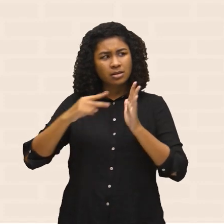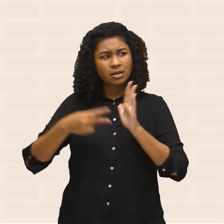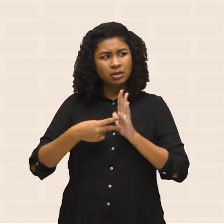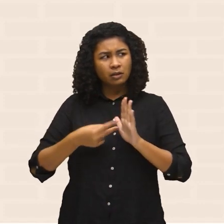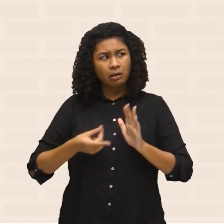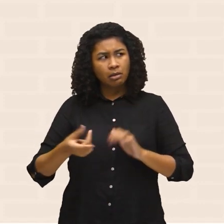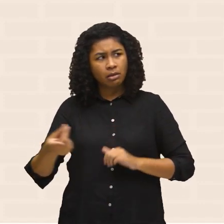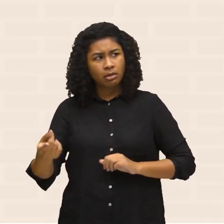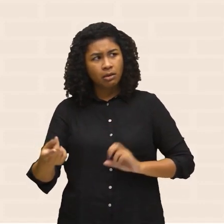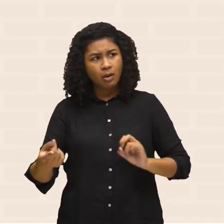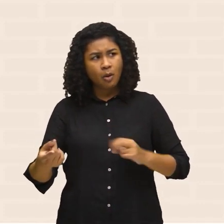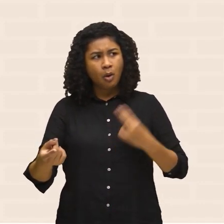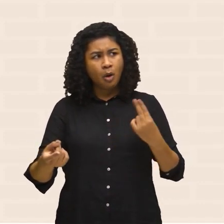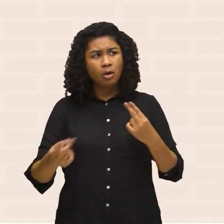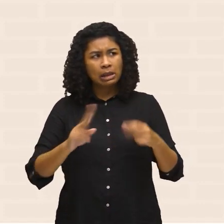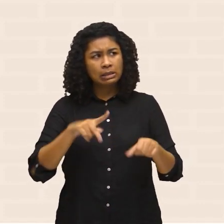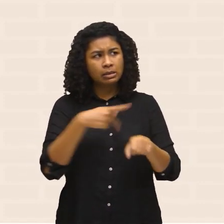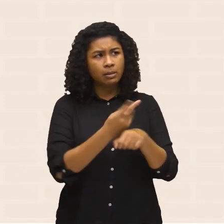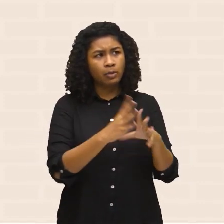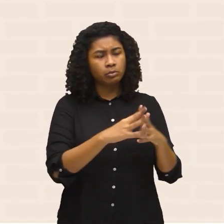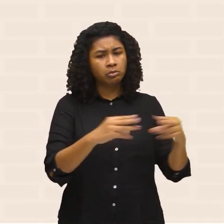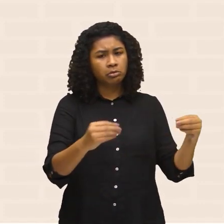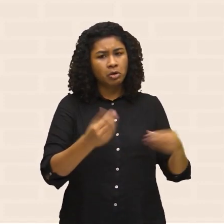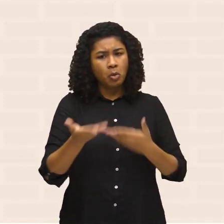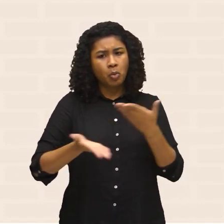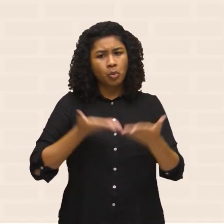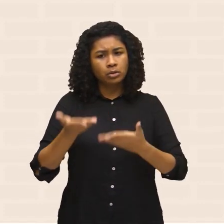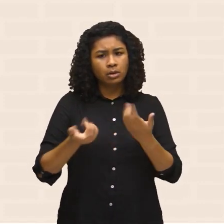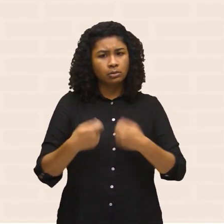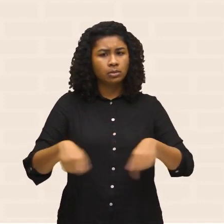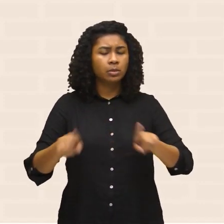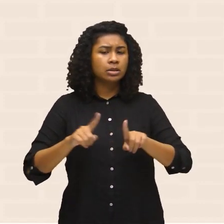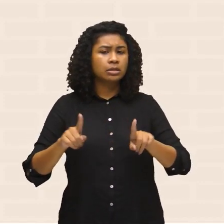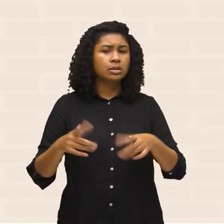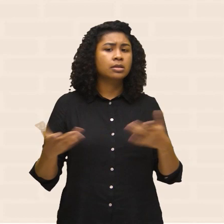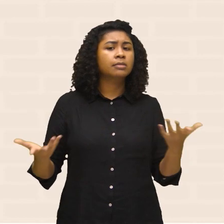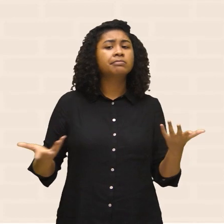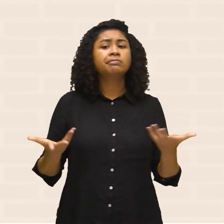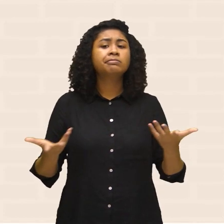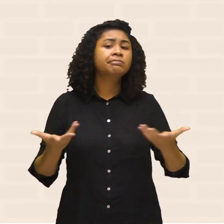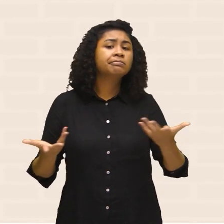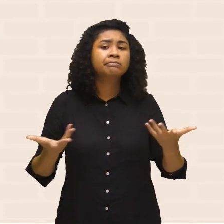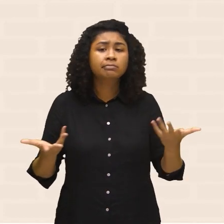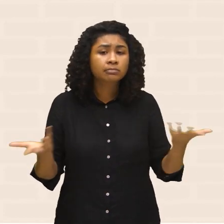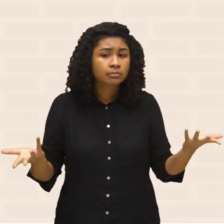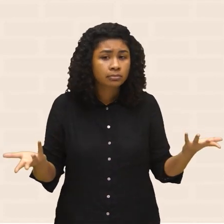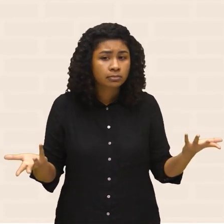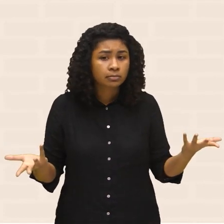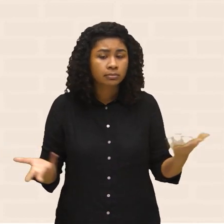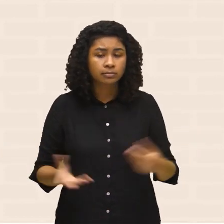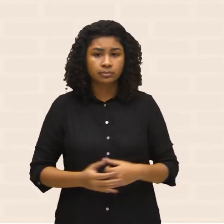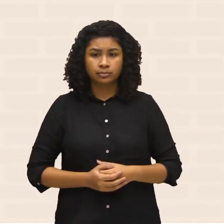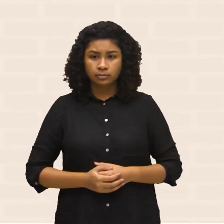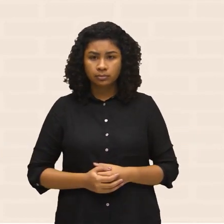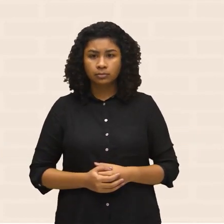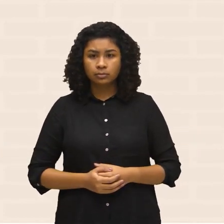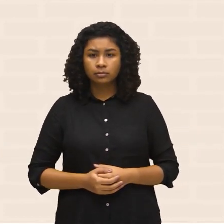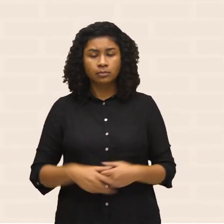realmente vai passar e eu não preciso tratar? Então, vamos ficar com essas situações, tá bom? Para